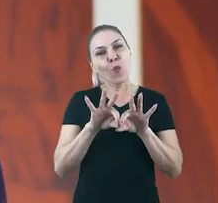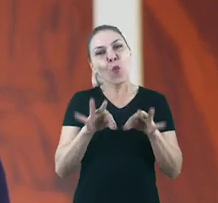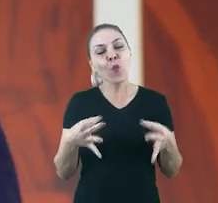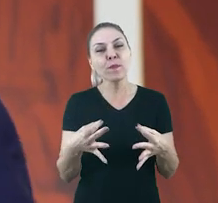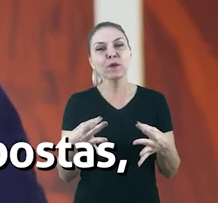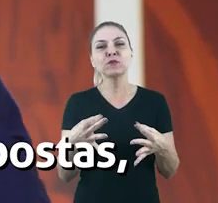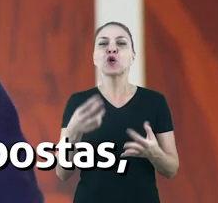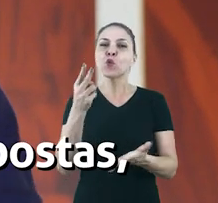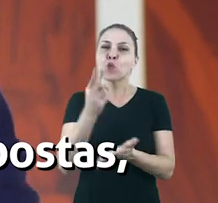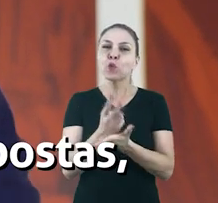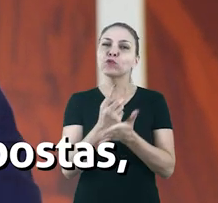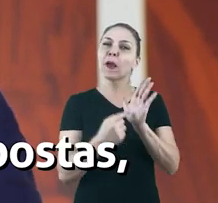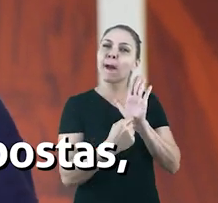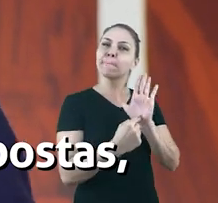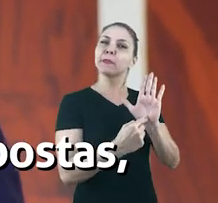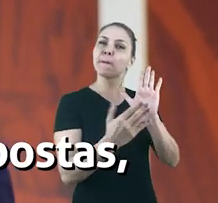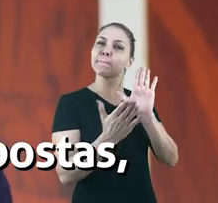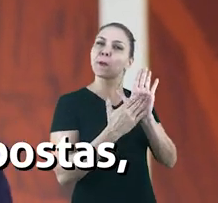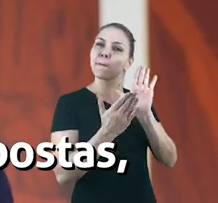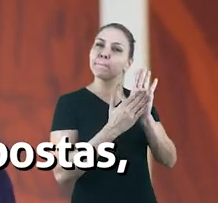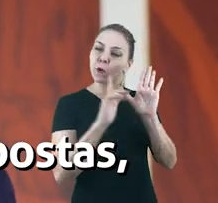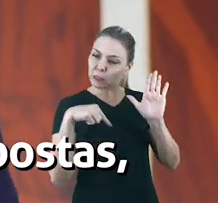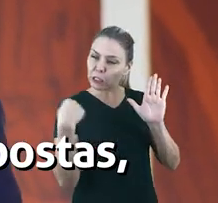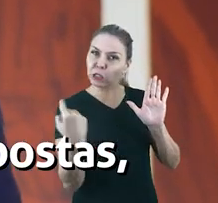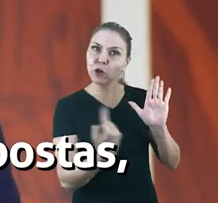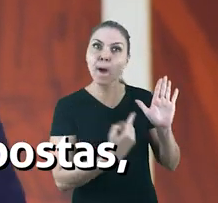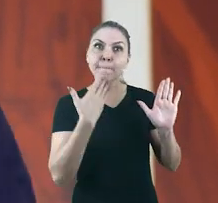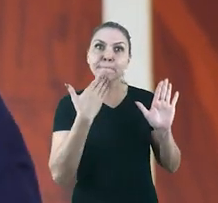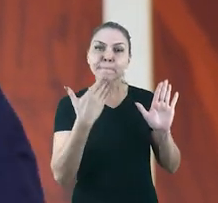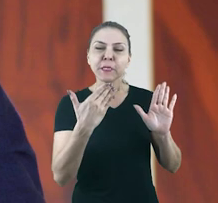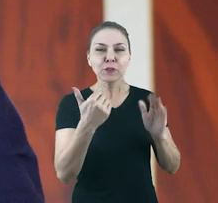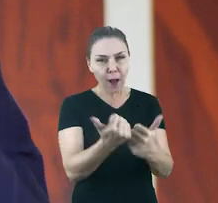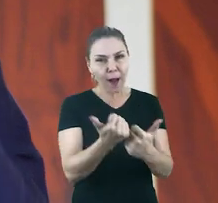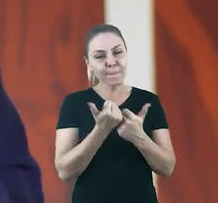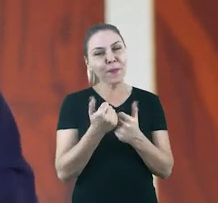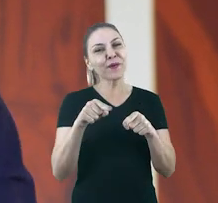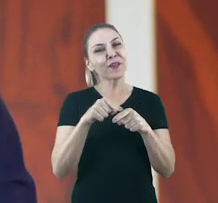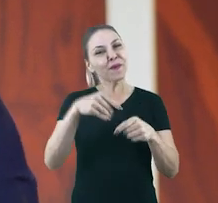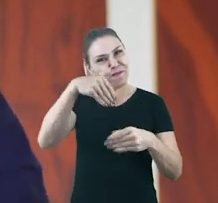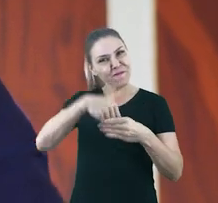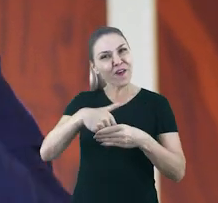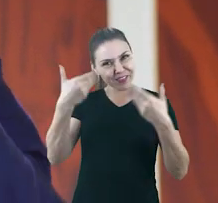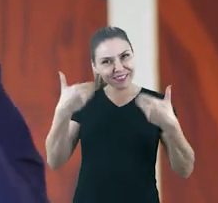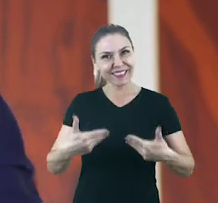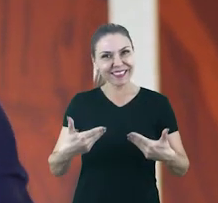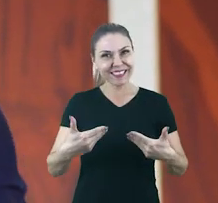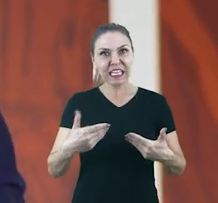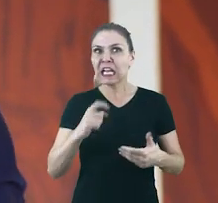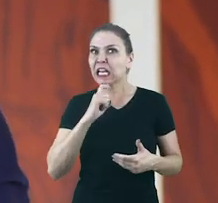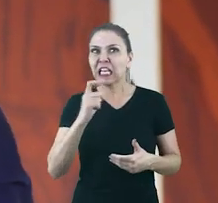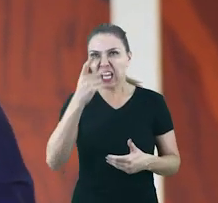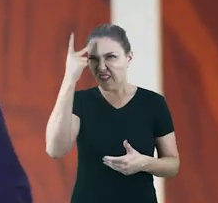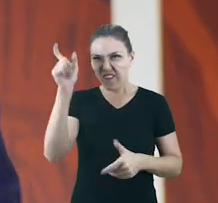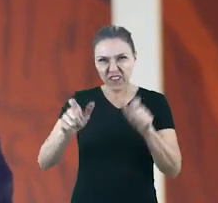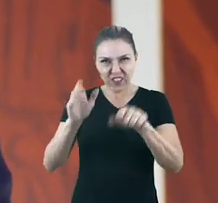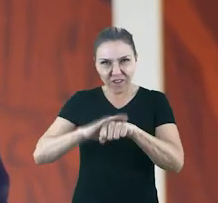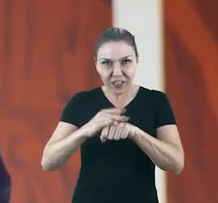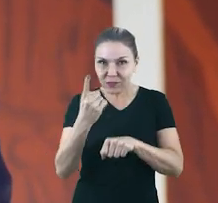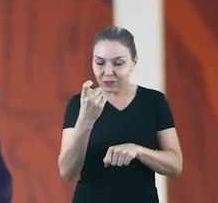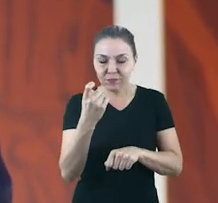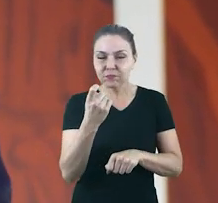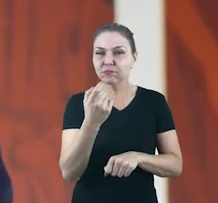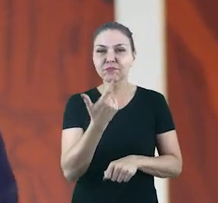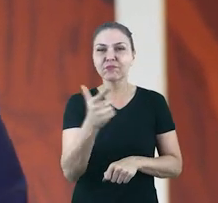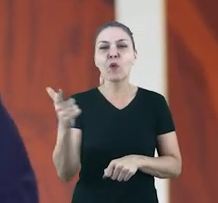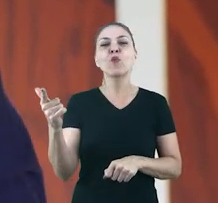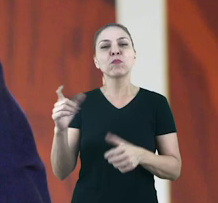e humildade, vamos continuar apresentando as nossas propostas, pedindo seu apoio e o seu voto. Ninguém faz